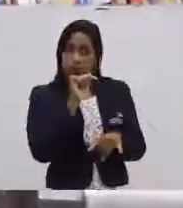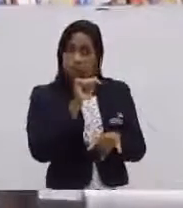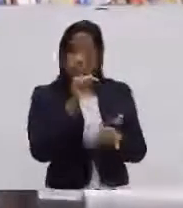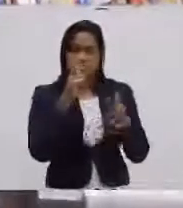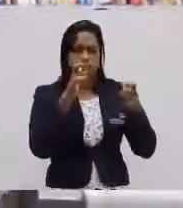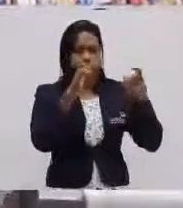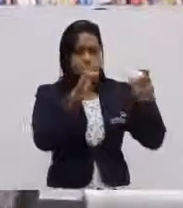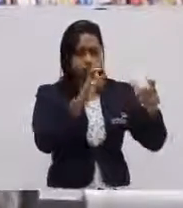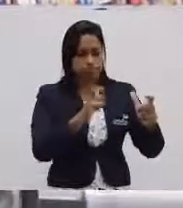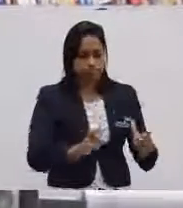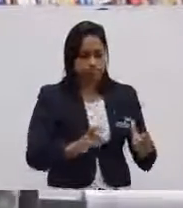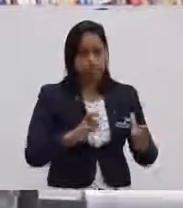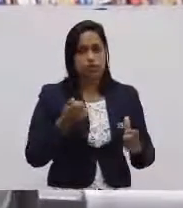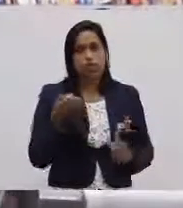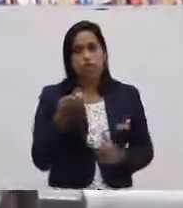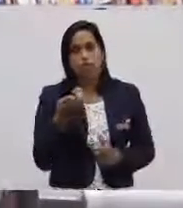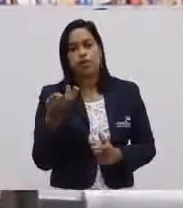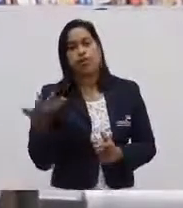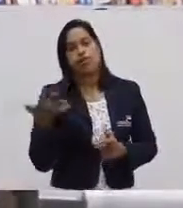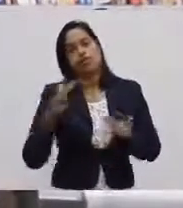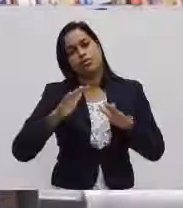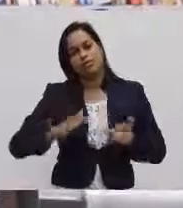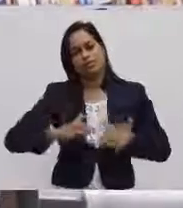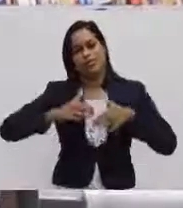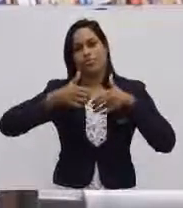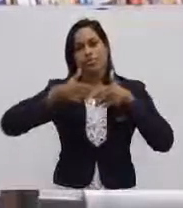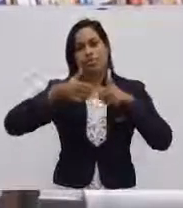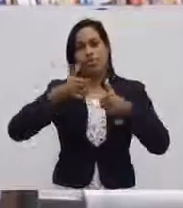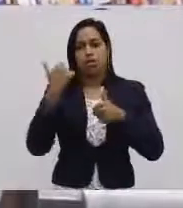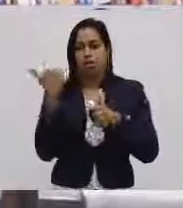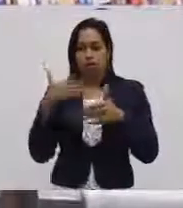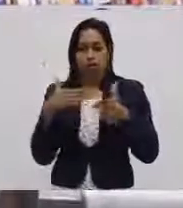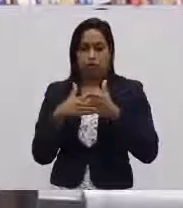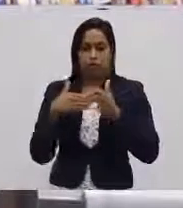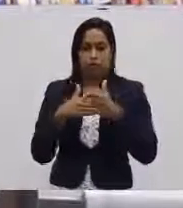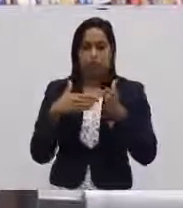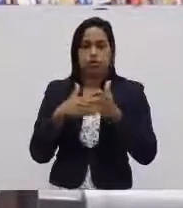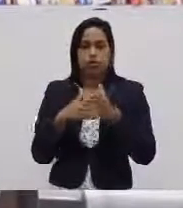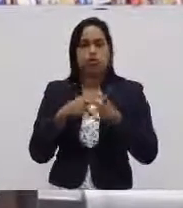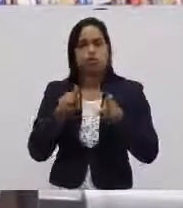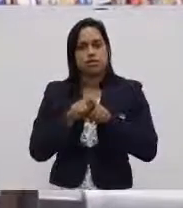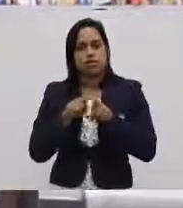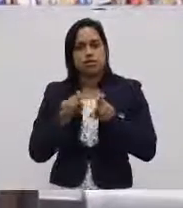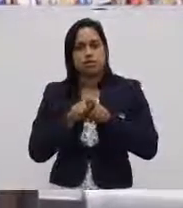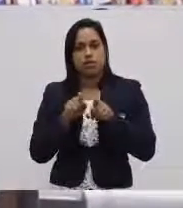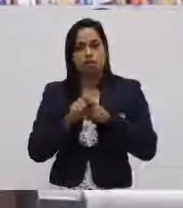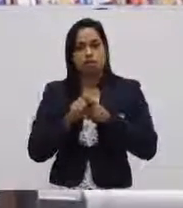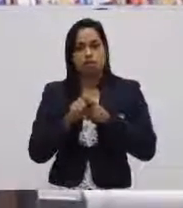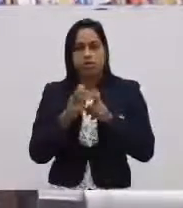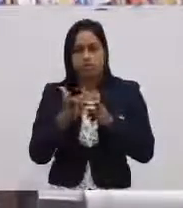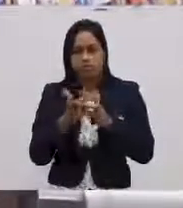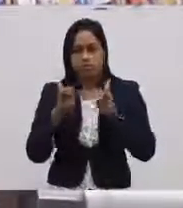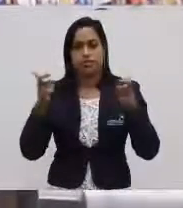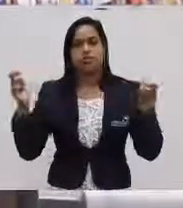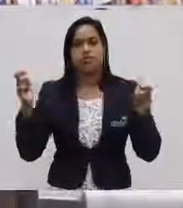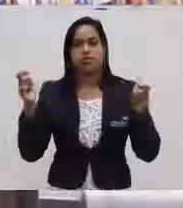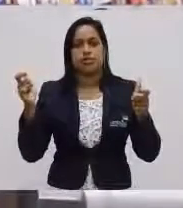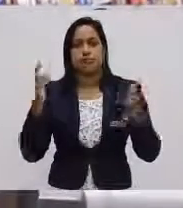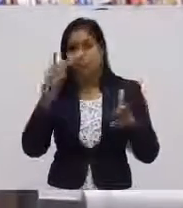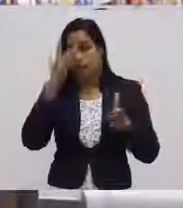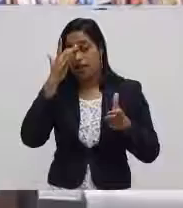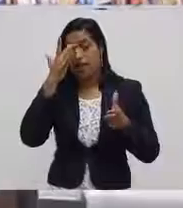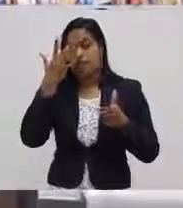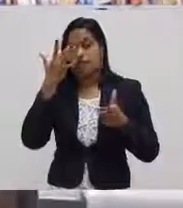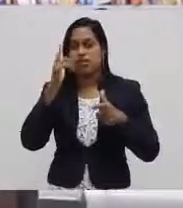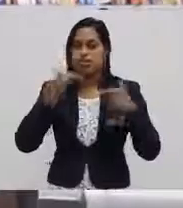bem posicionado, esse fluxo decorre melhor, sem interrupções. Também proporciona aumento da utilização eficiente